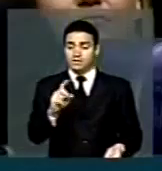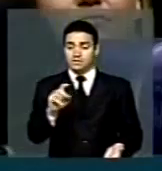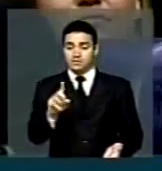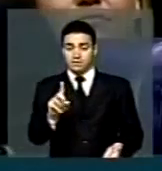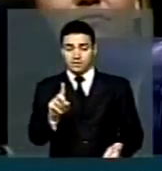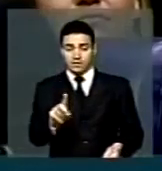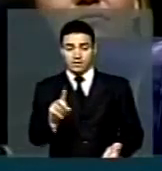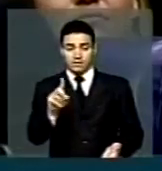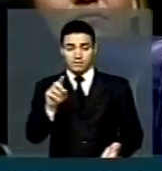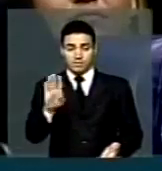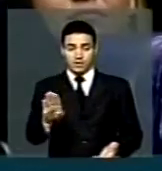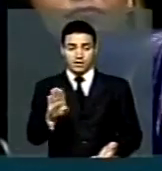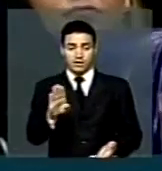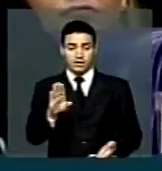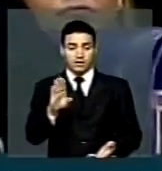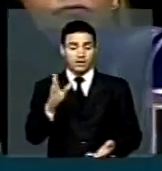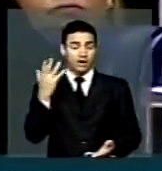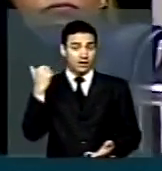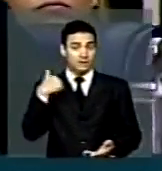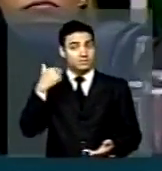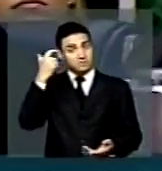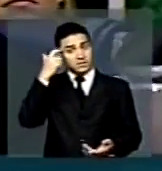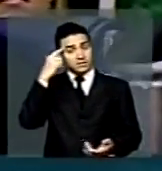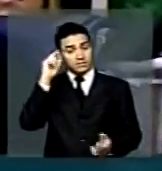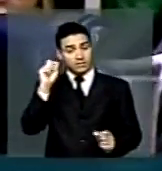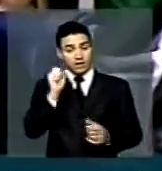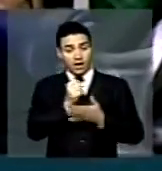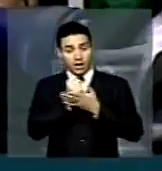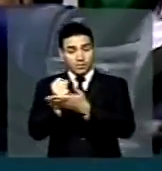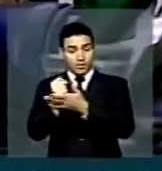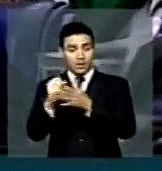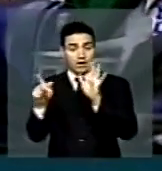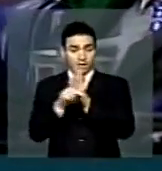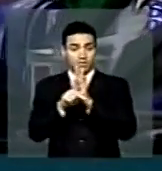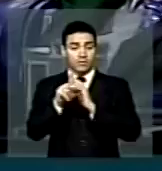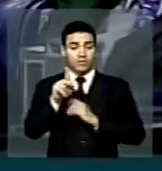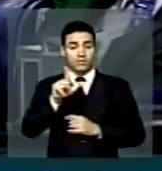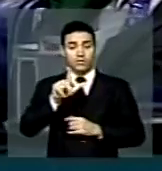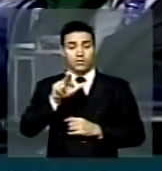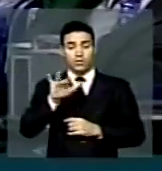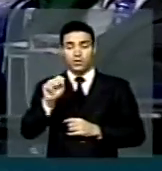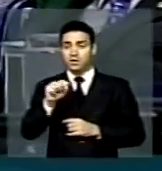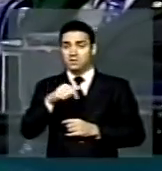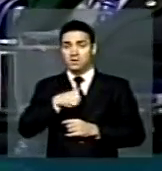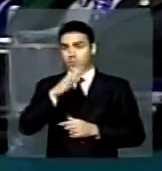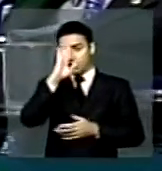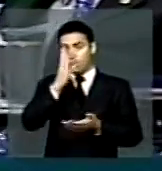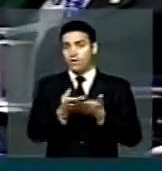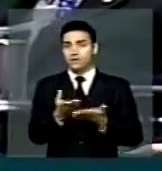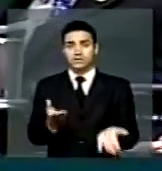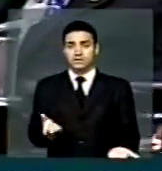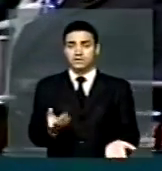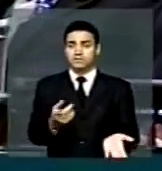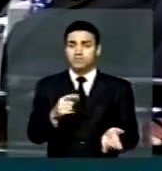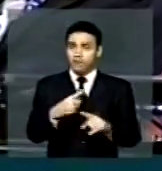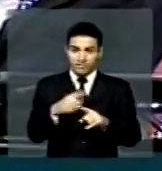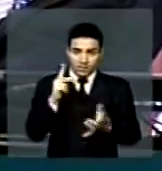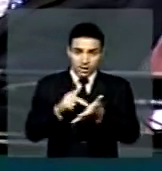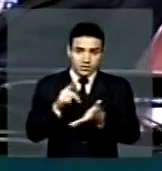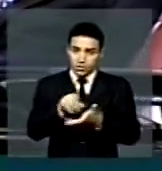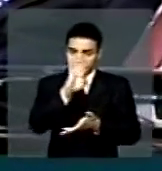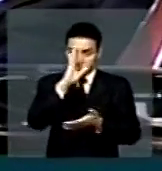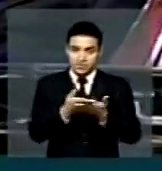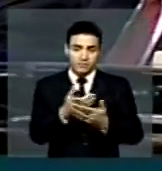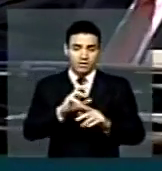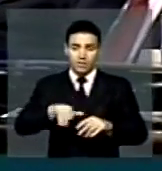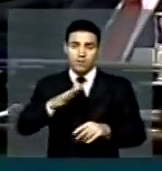altura, cogitava até de apoiar o próprio Lula. Eu disse, não creio. Eu não acreditava mesmo, que não era esse